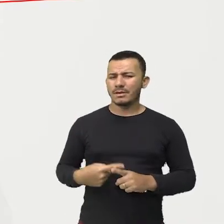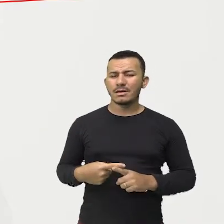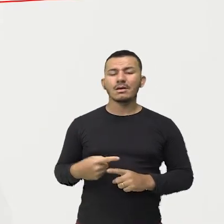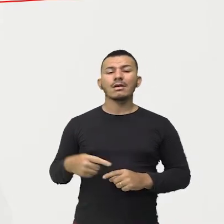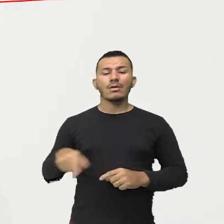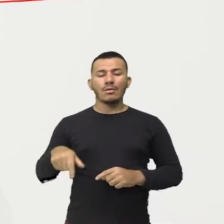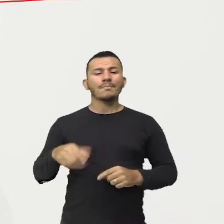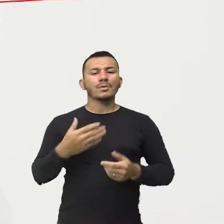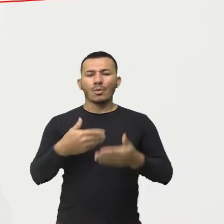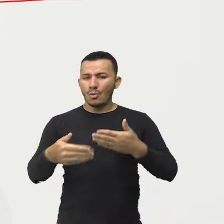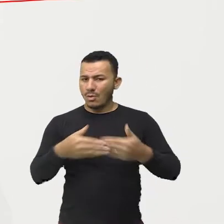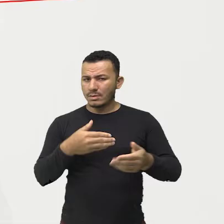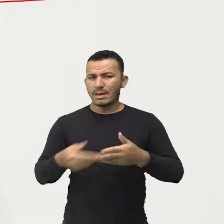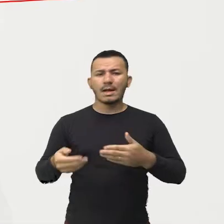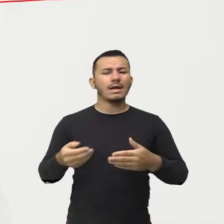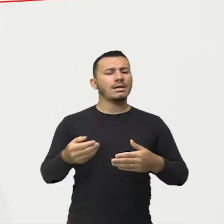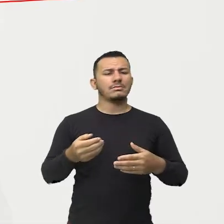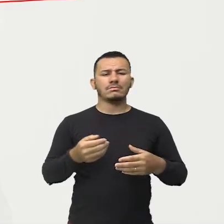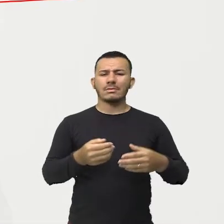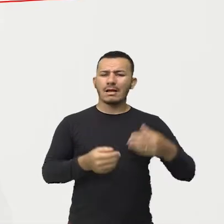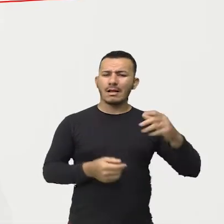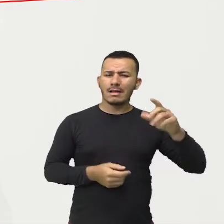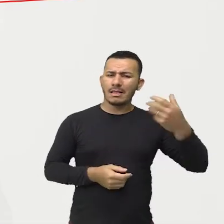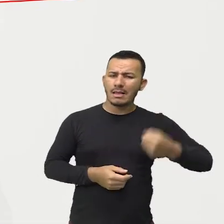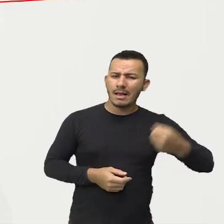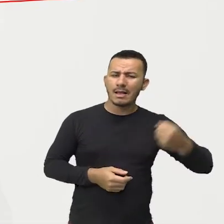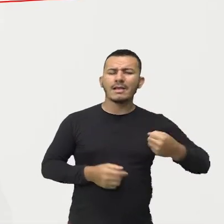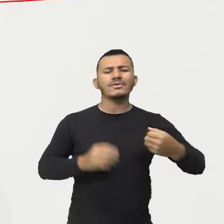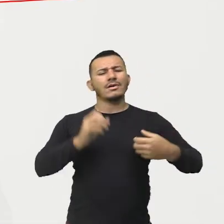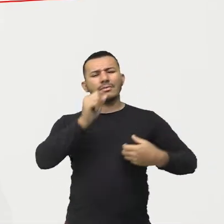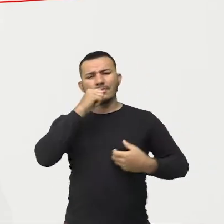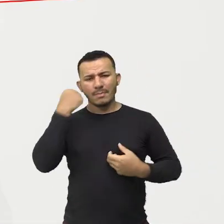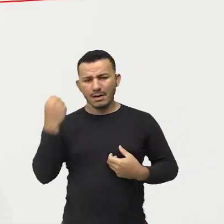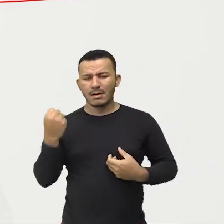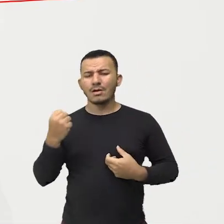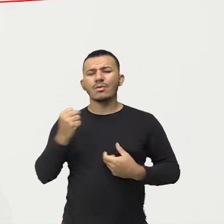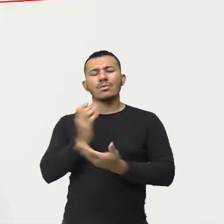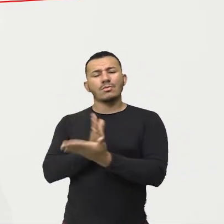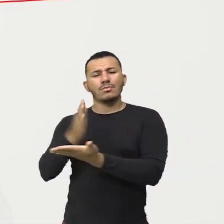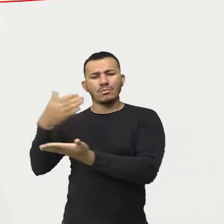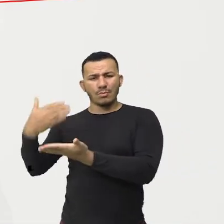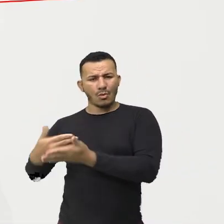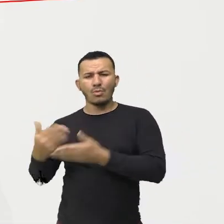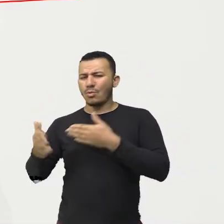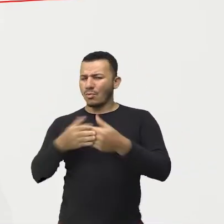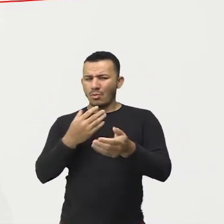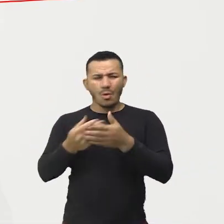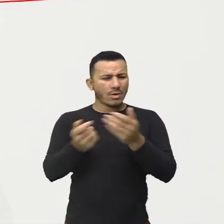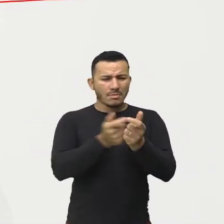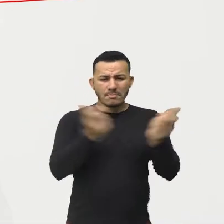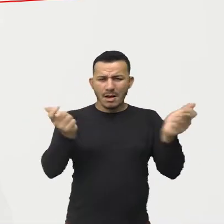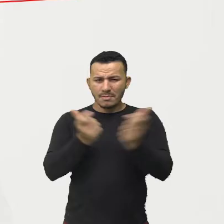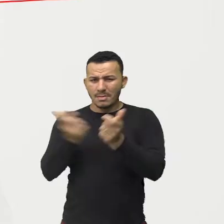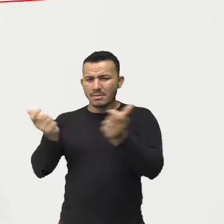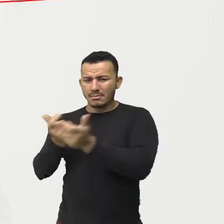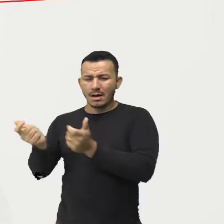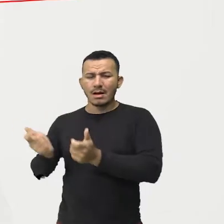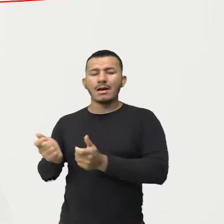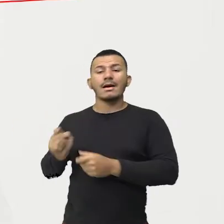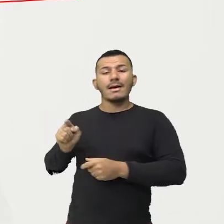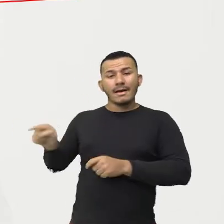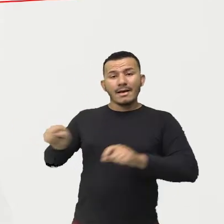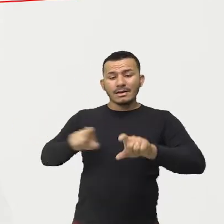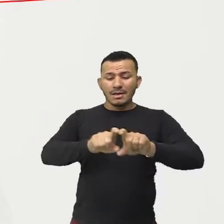para qualquer valor, qualquer quantidade de leite, para qualquer quantidade de pães e para qualquer quantidade de bolo, essa fórmula sempre vai